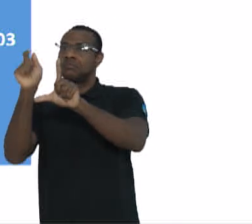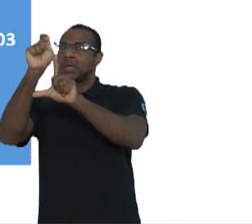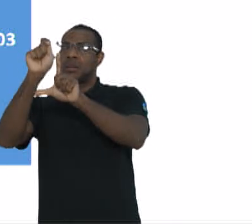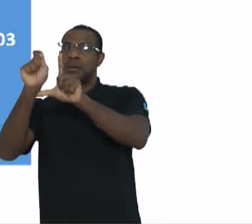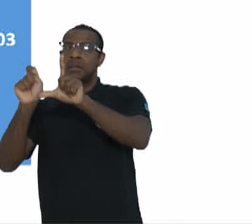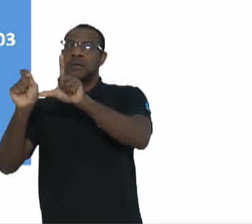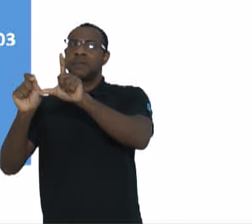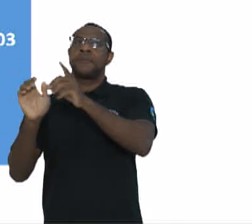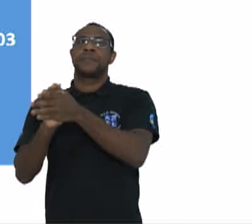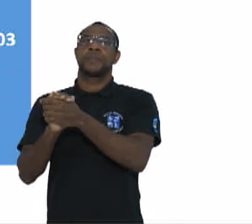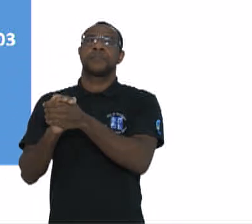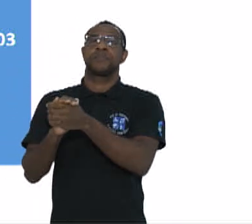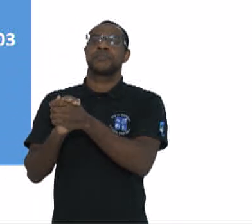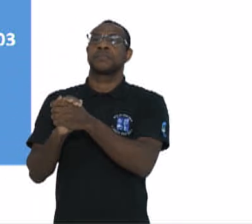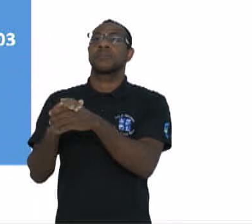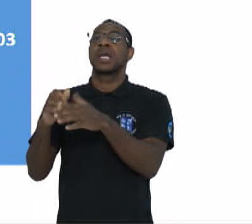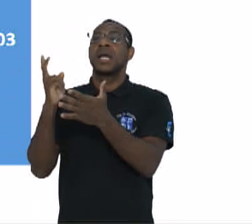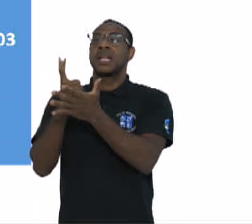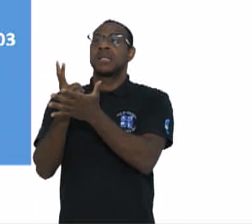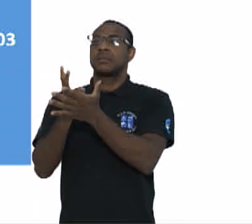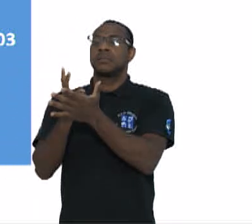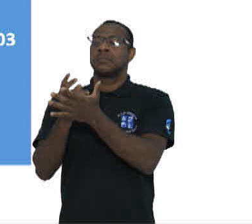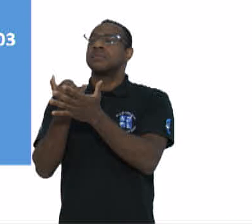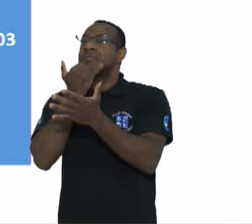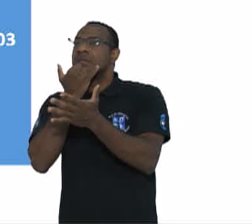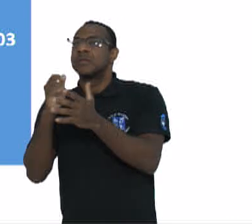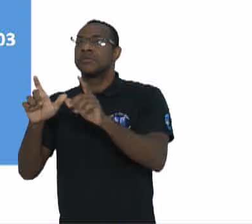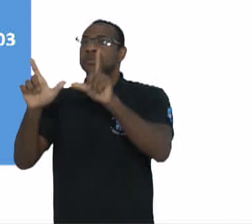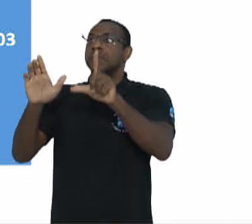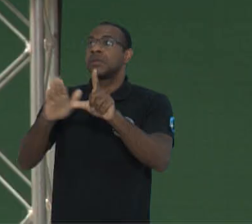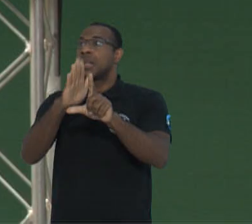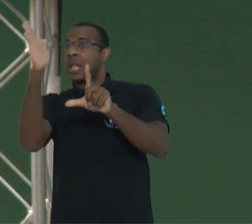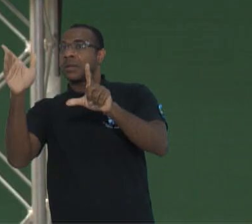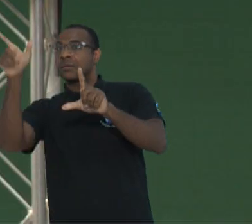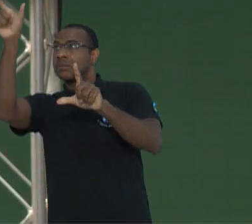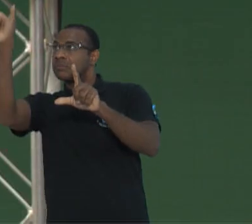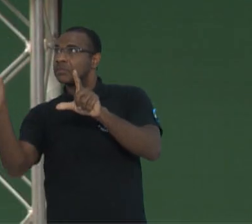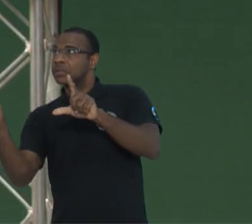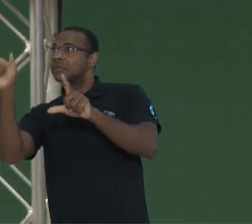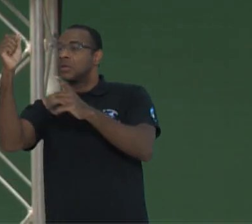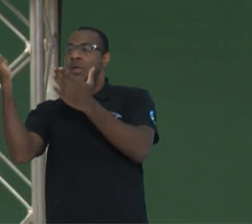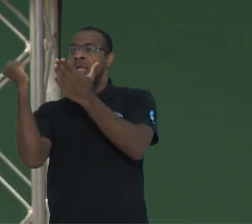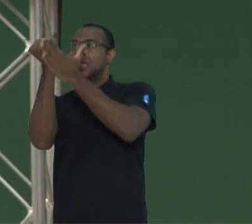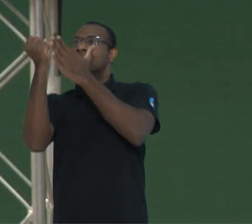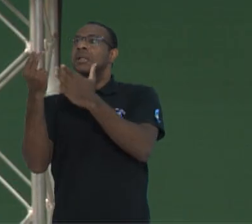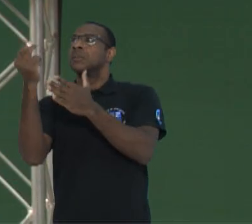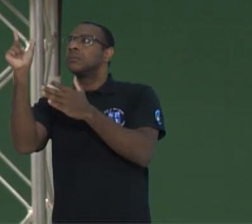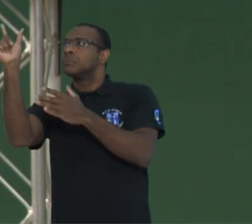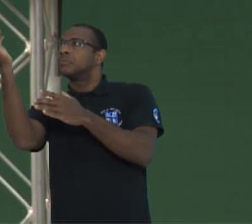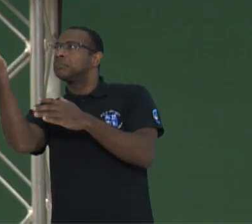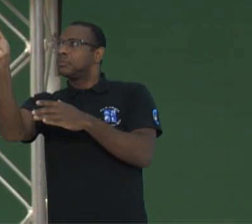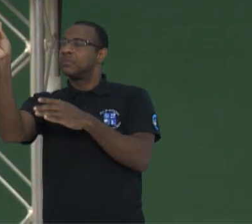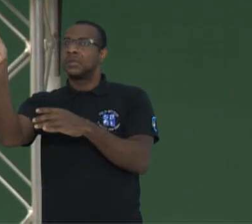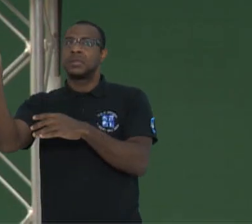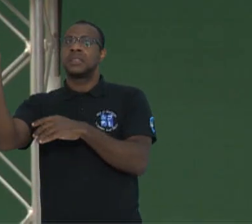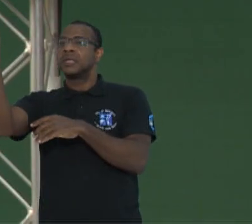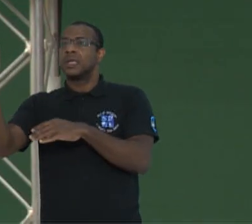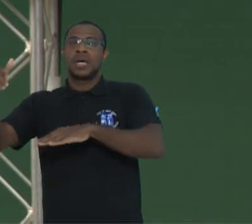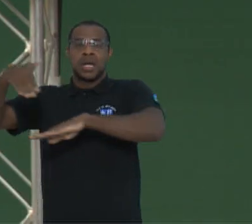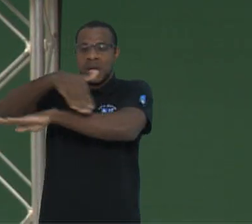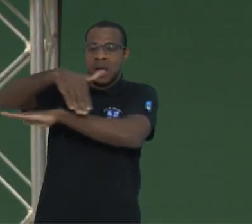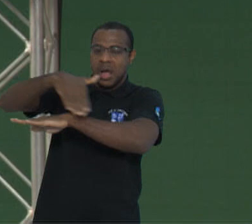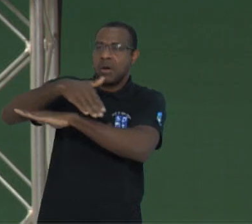ali o selo também. Sempre por quê? Porque no caso de um postcard, não há obrigatoriedade de você colocar envelope.